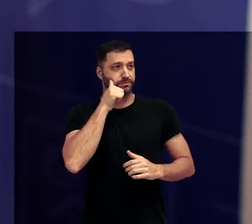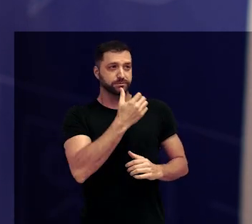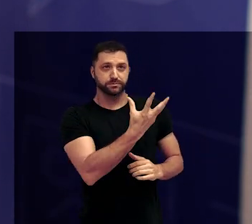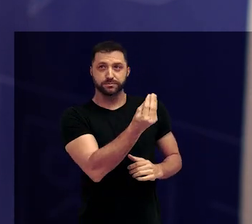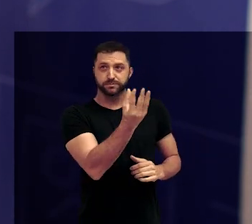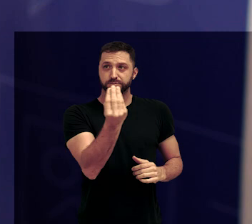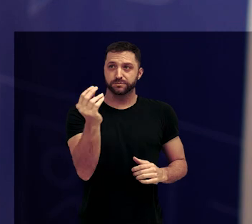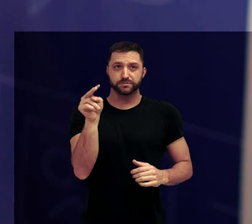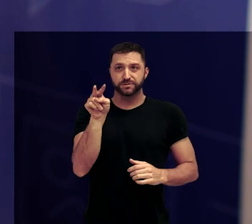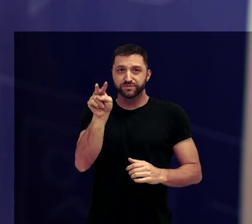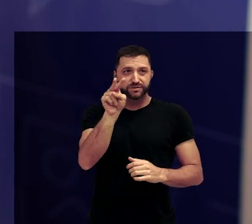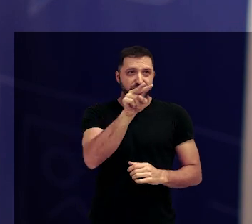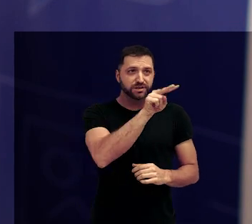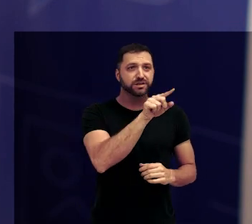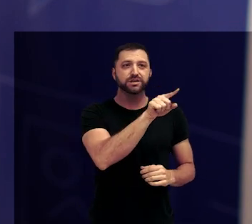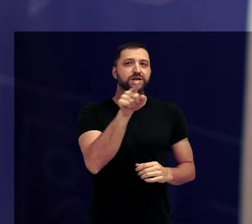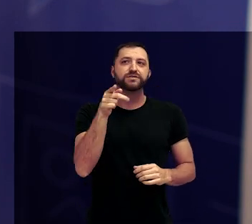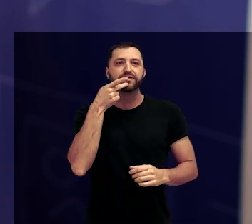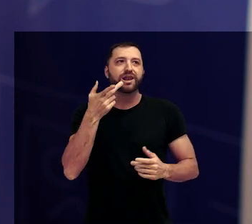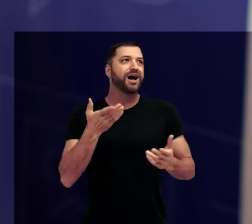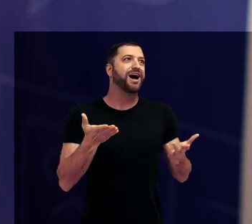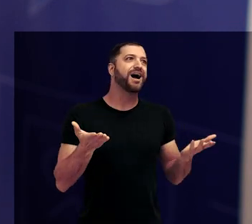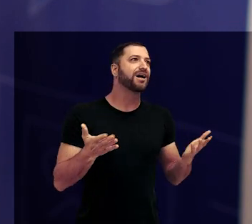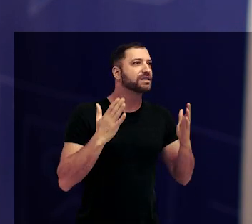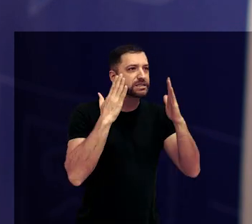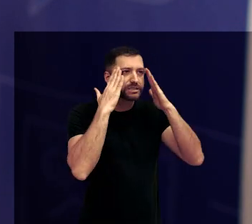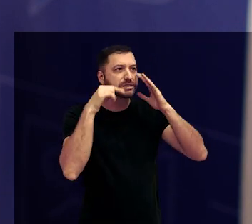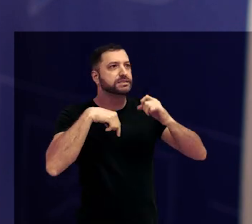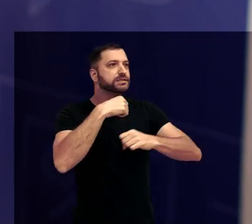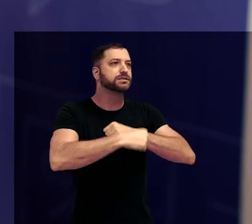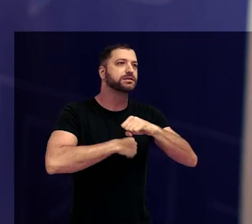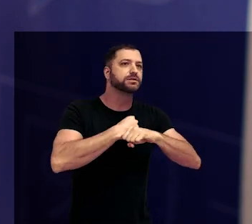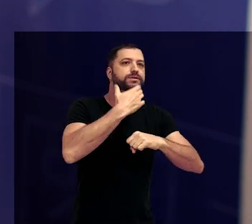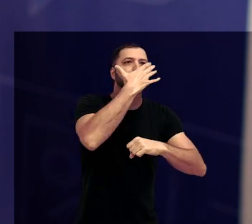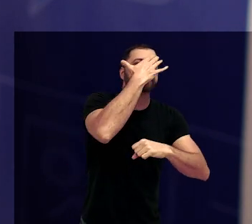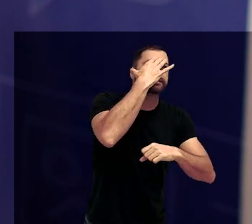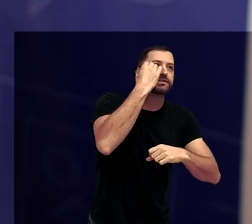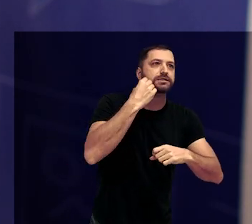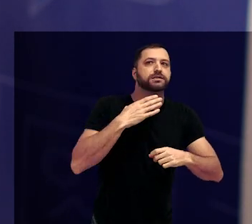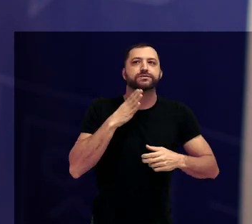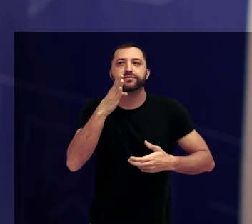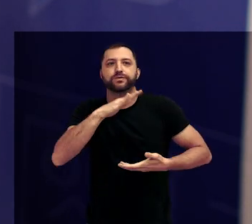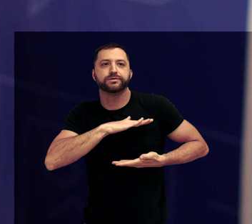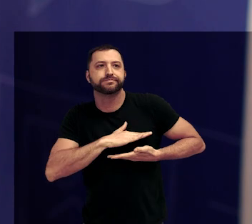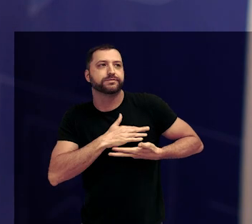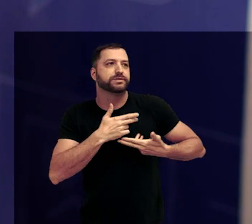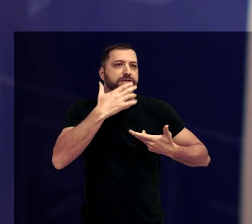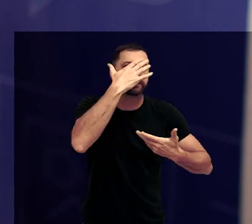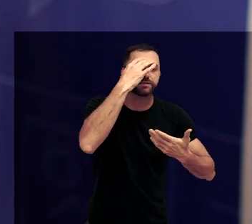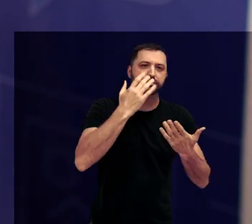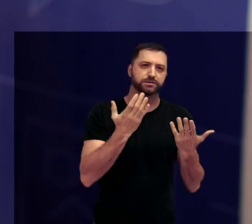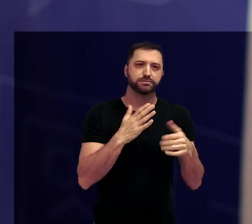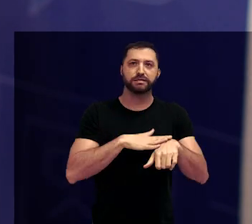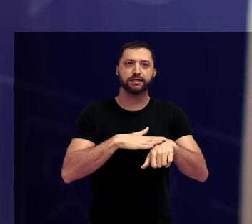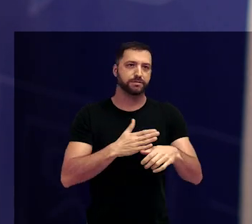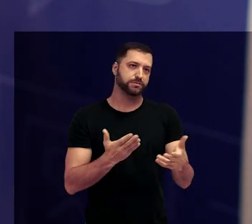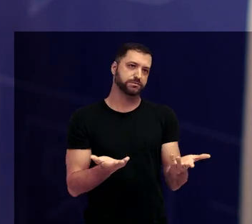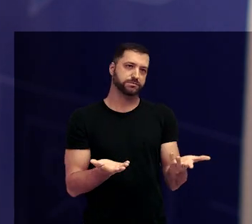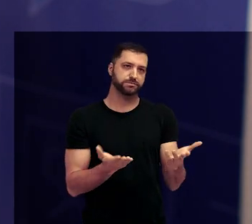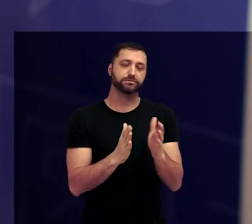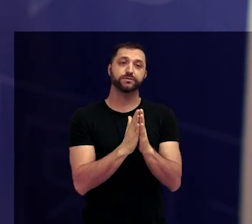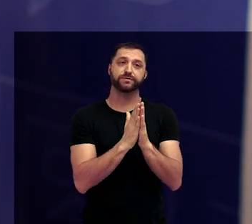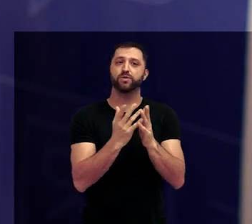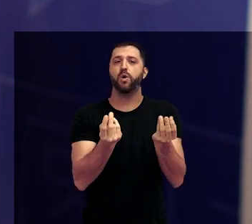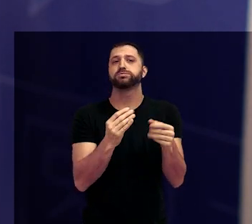isso. Muitas mulheres, esse ano eu deixei de fazer realmente o exame, não deu